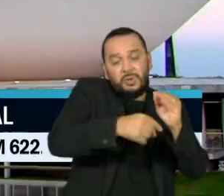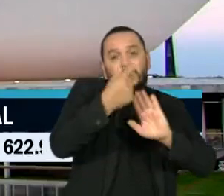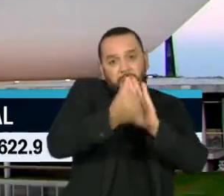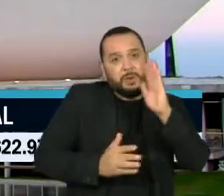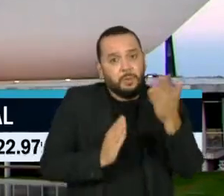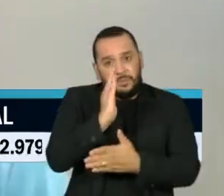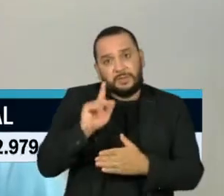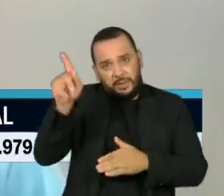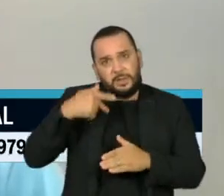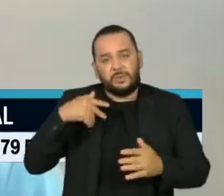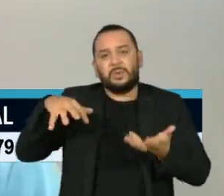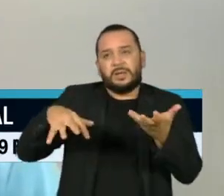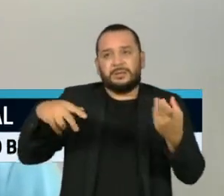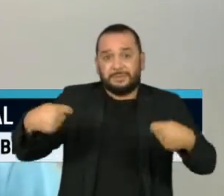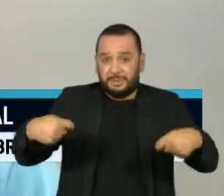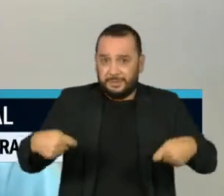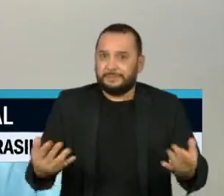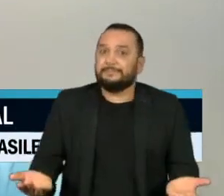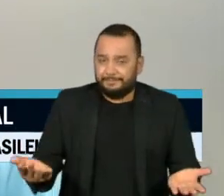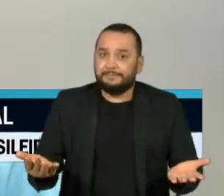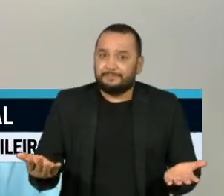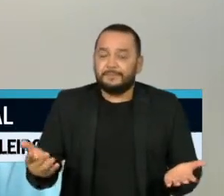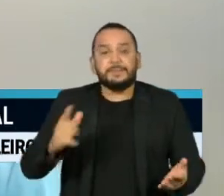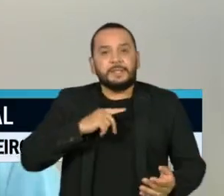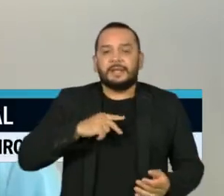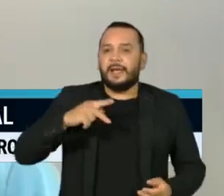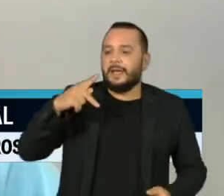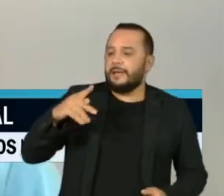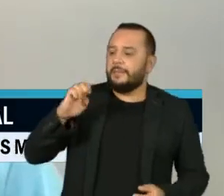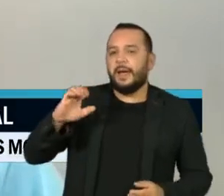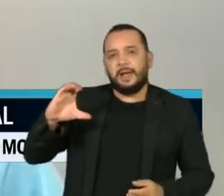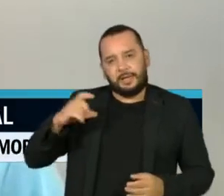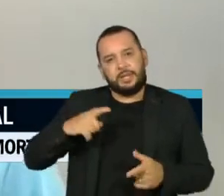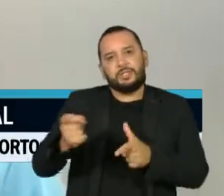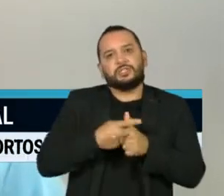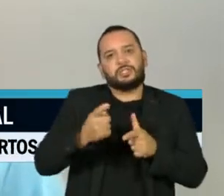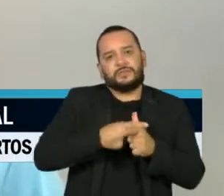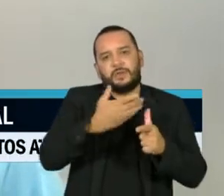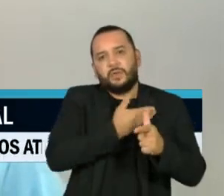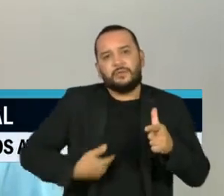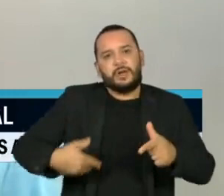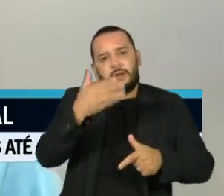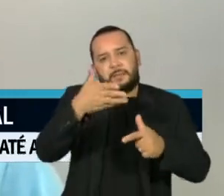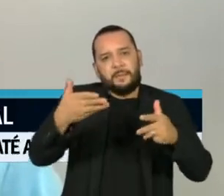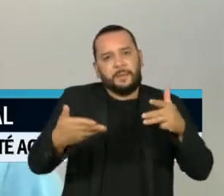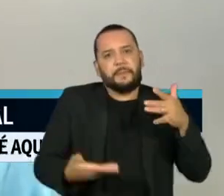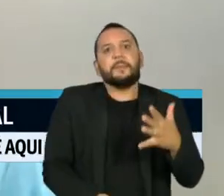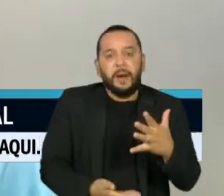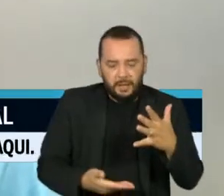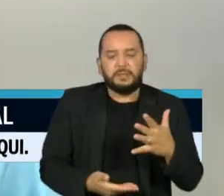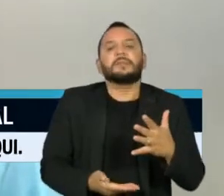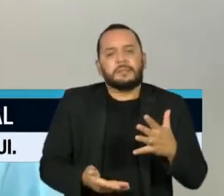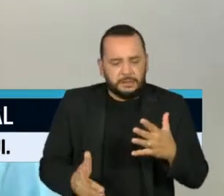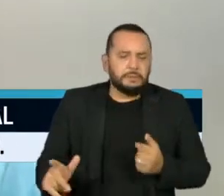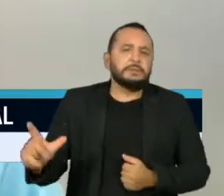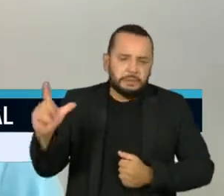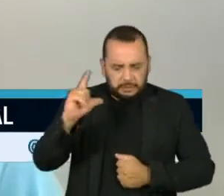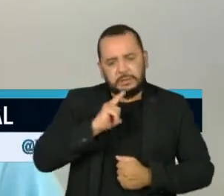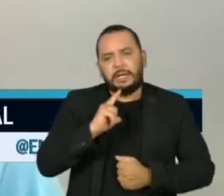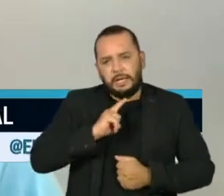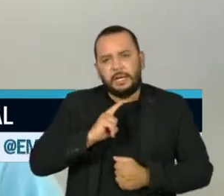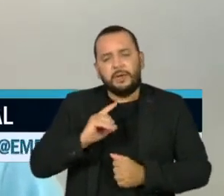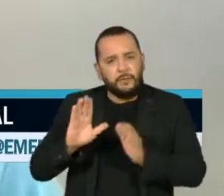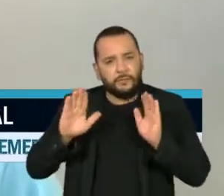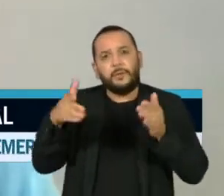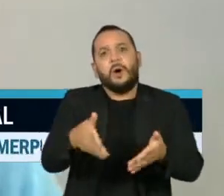emergencial no Congresso. O espaço aberto pela PEC dos precatórios, né, ele foi direcionado uma boa parte justamente para o